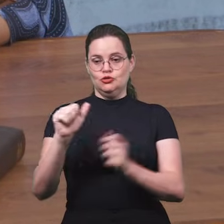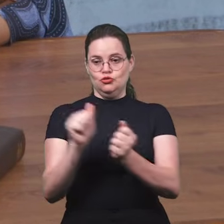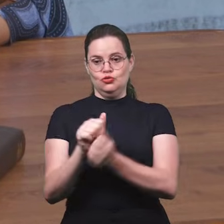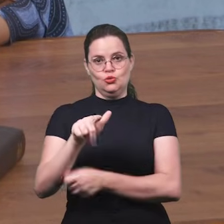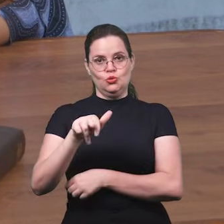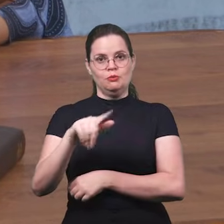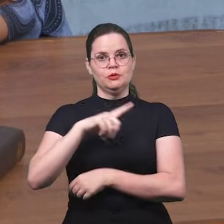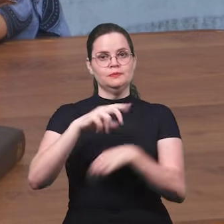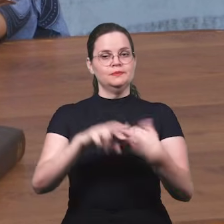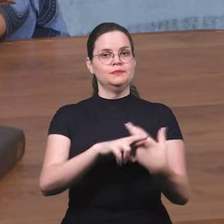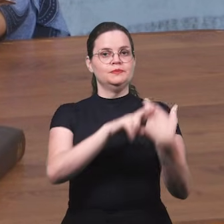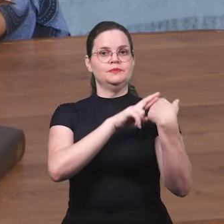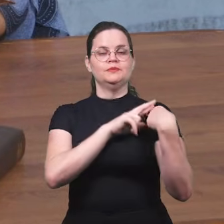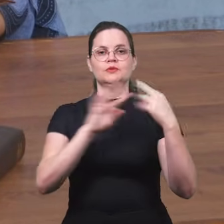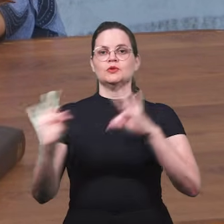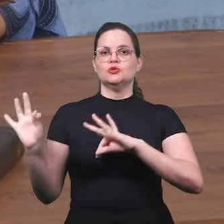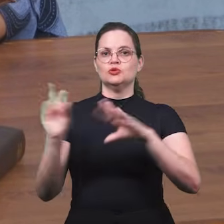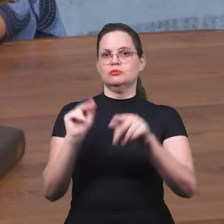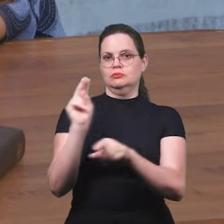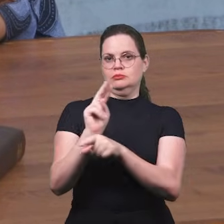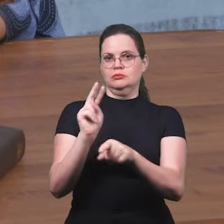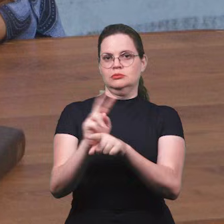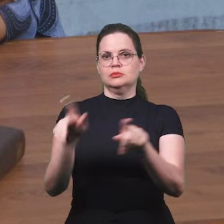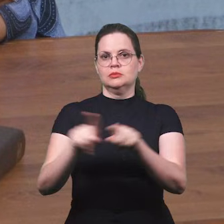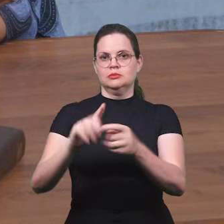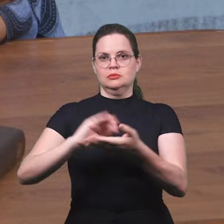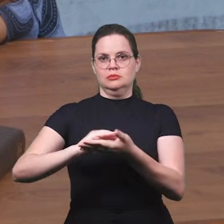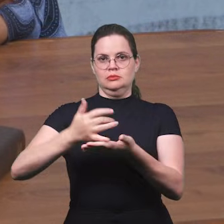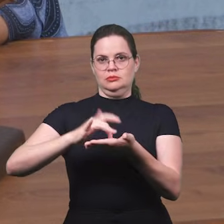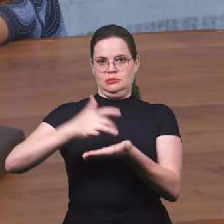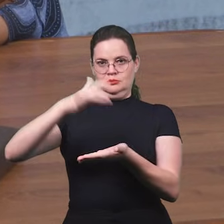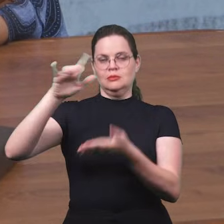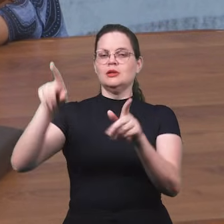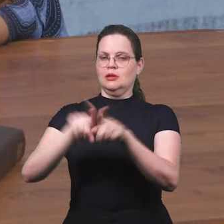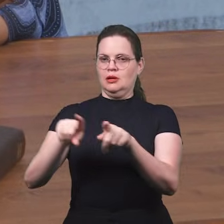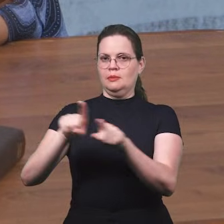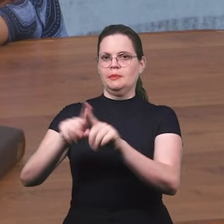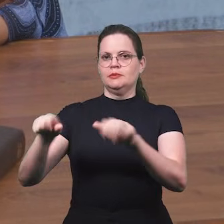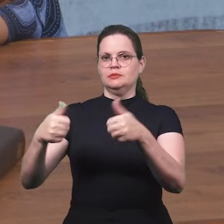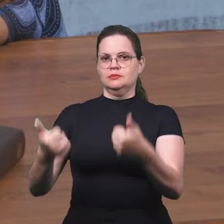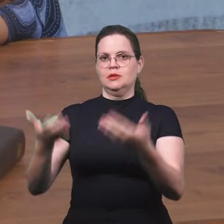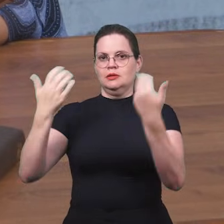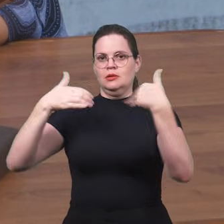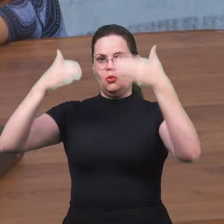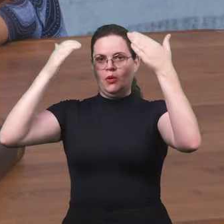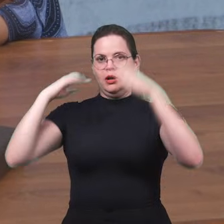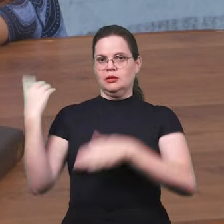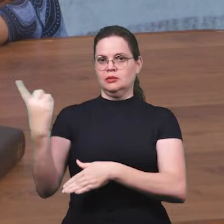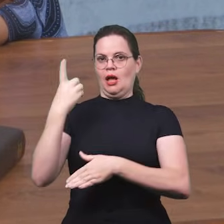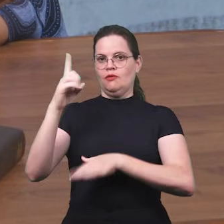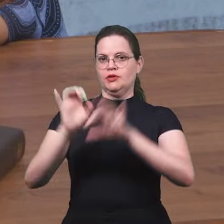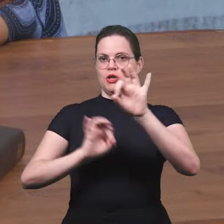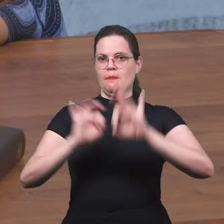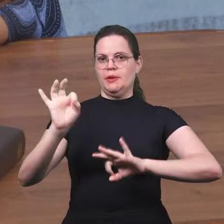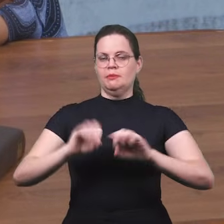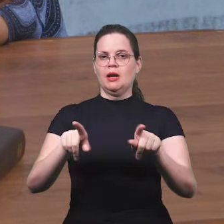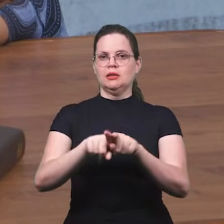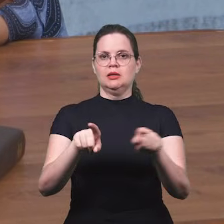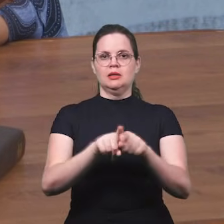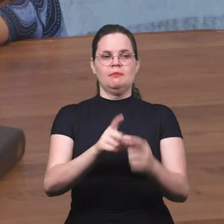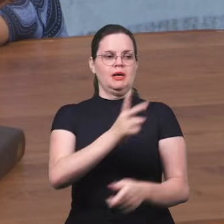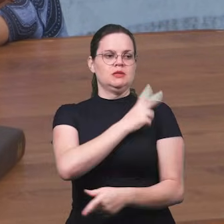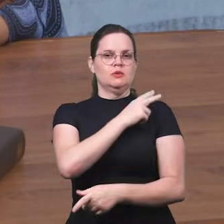tinham cargo de todos os tesouros das coisas sagradas que o rei Davi e os chefes dos